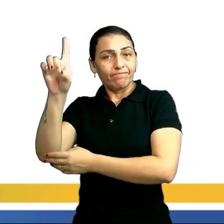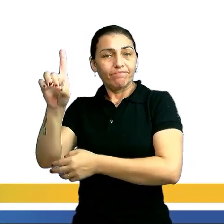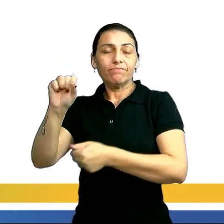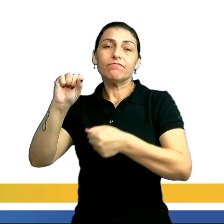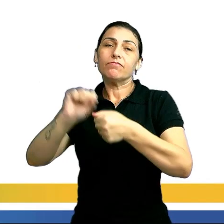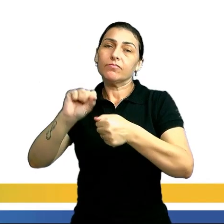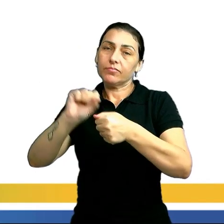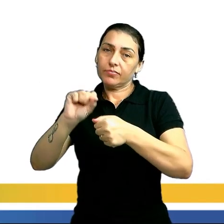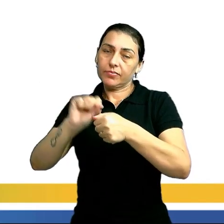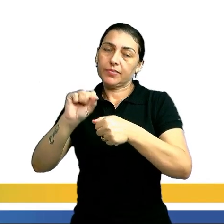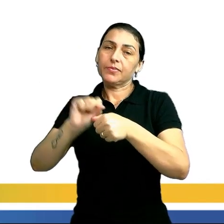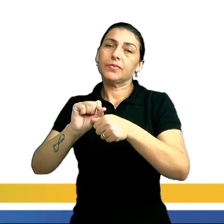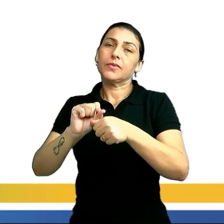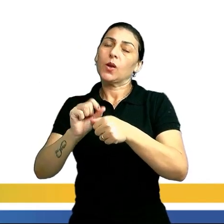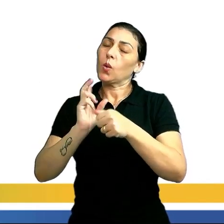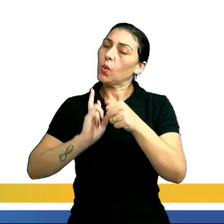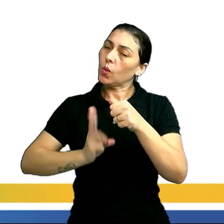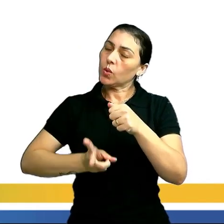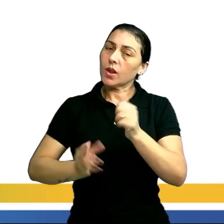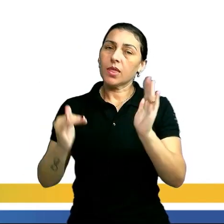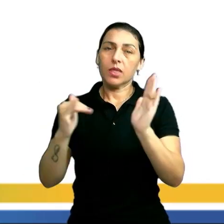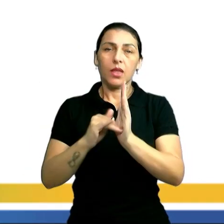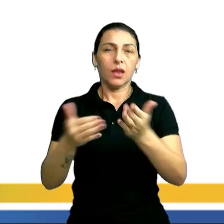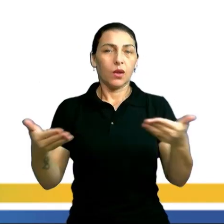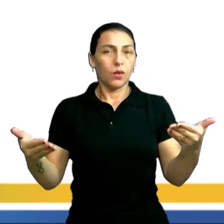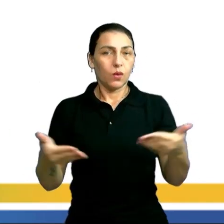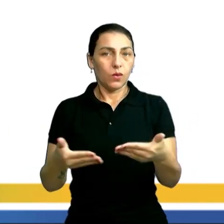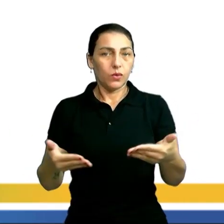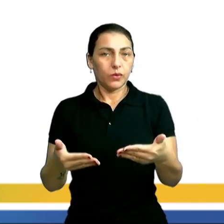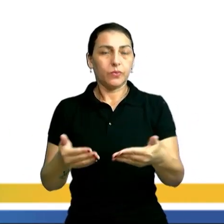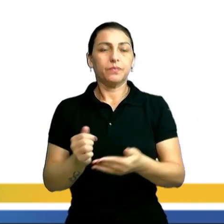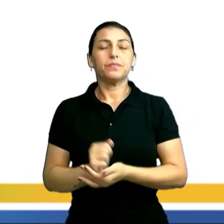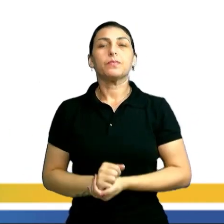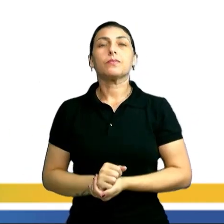e que ela permanece assim até hoje.